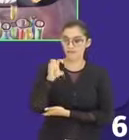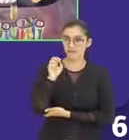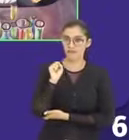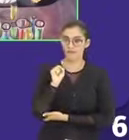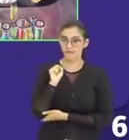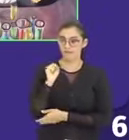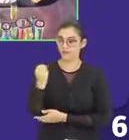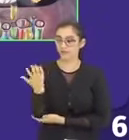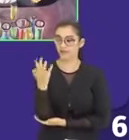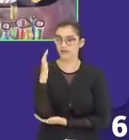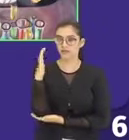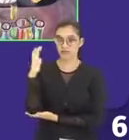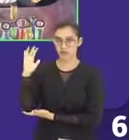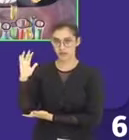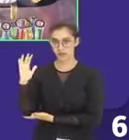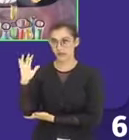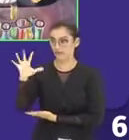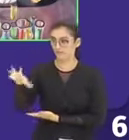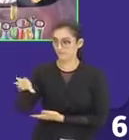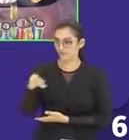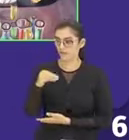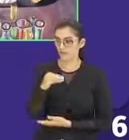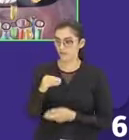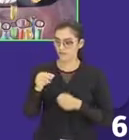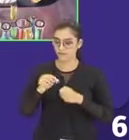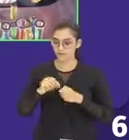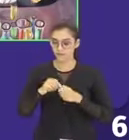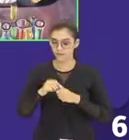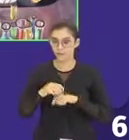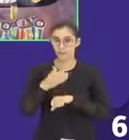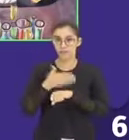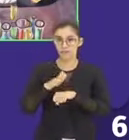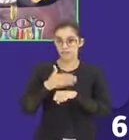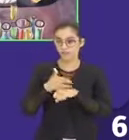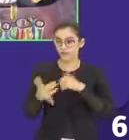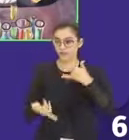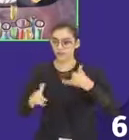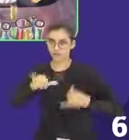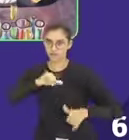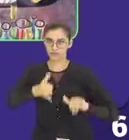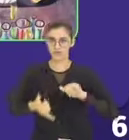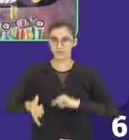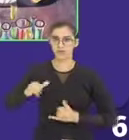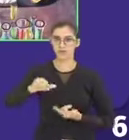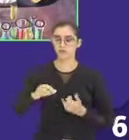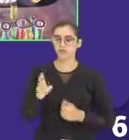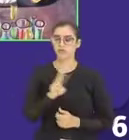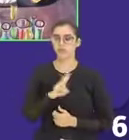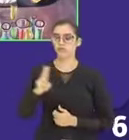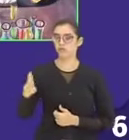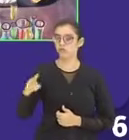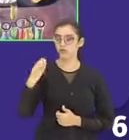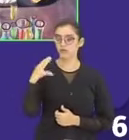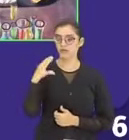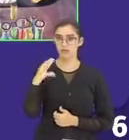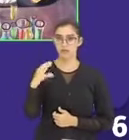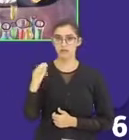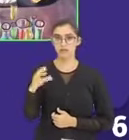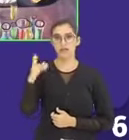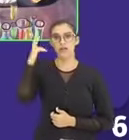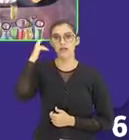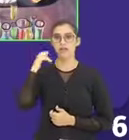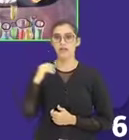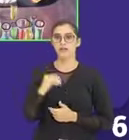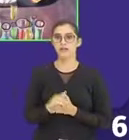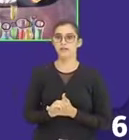disso é ciências naturais. Né? Vocês que foram aluno do George Jefferson no passado, né, vocês sabem que